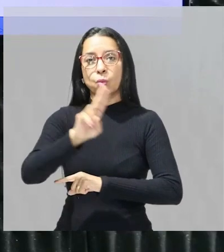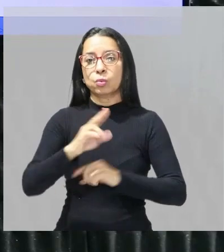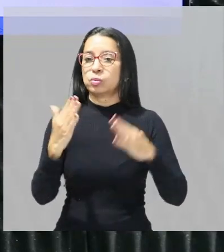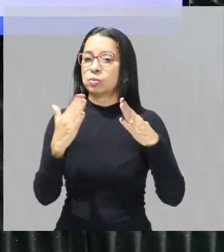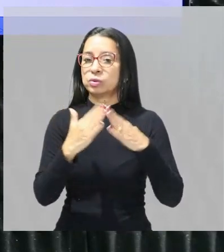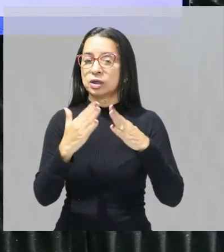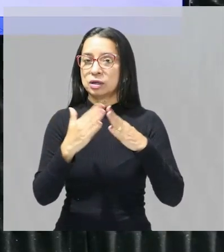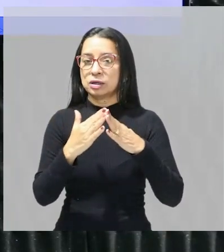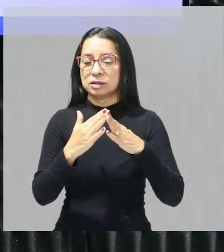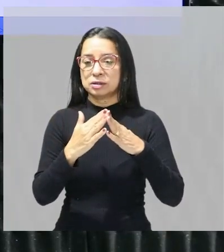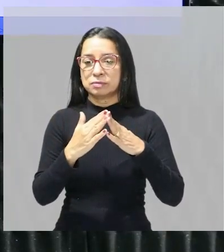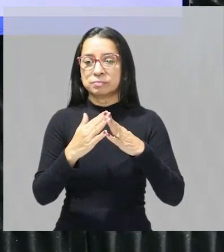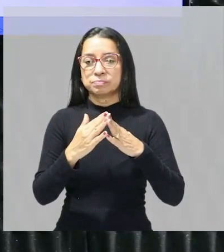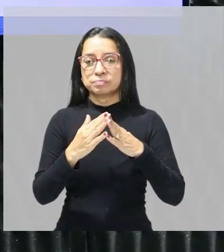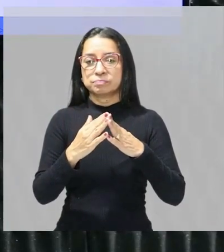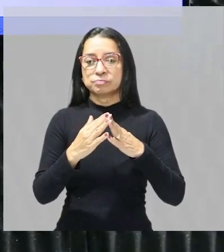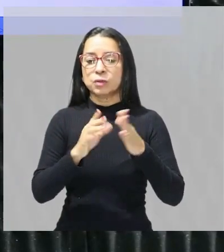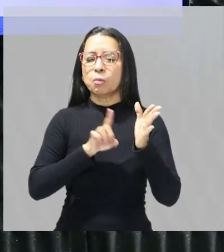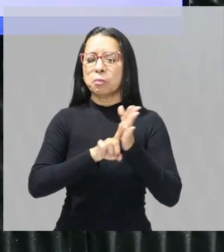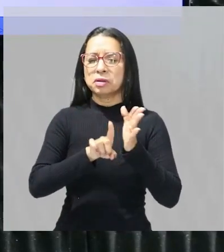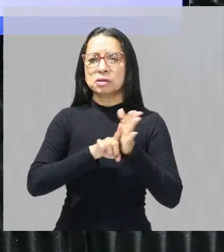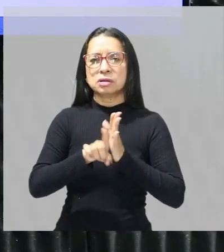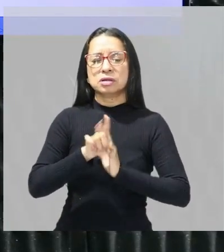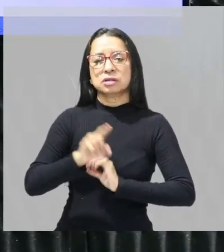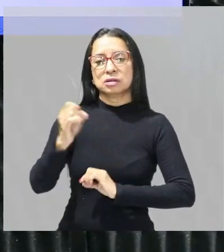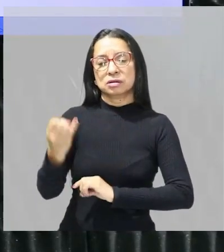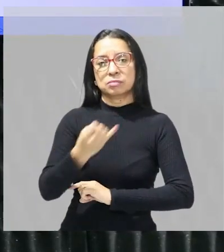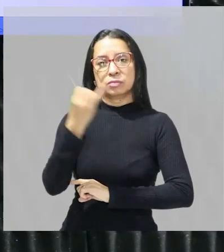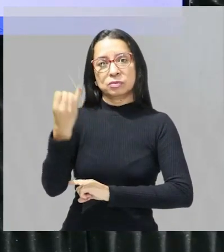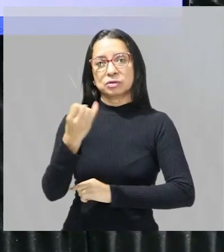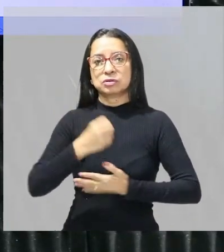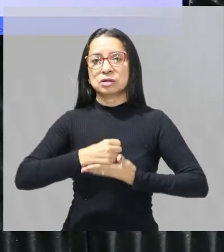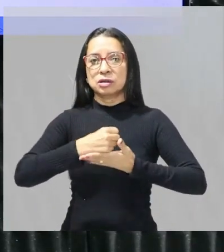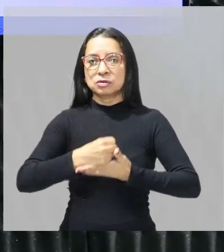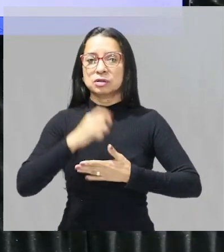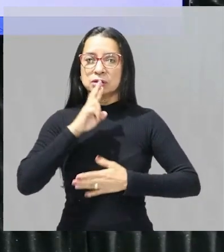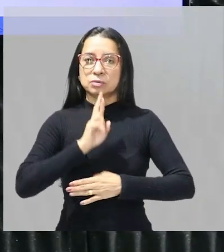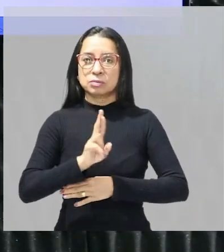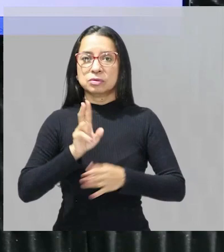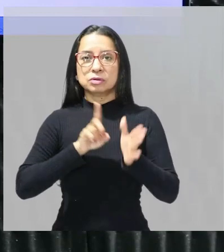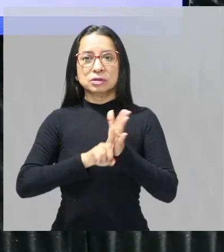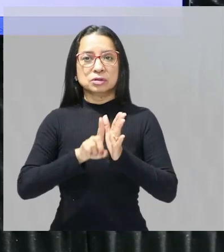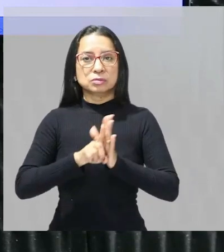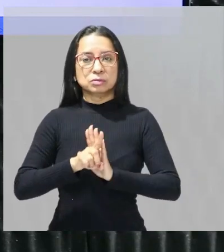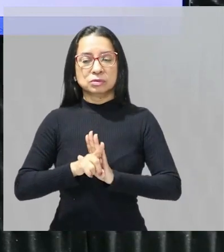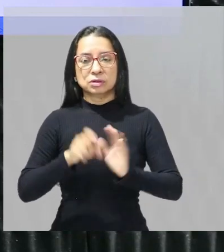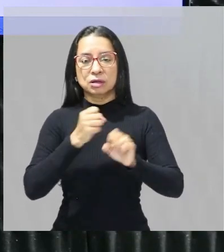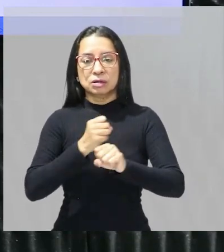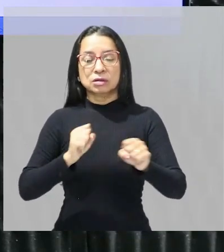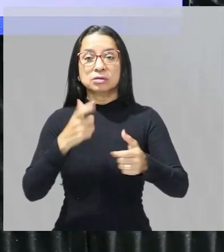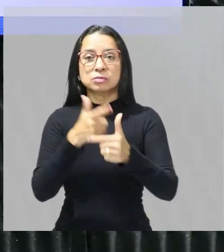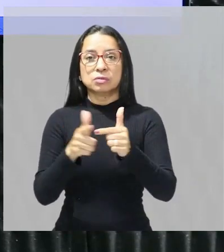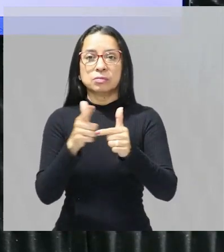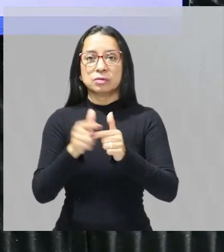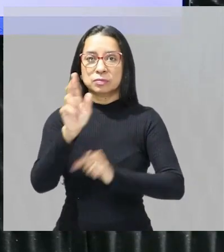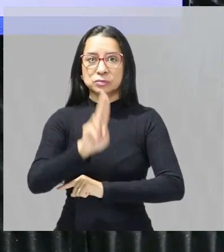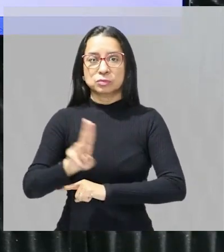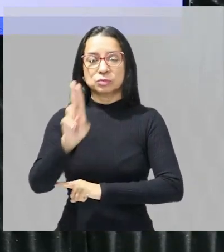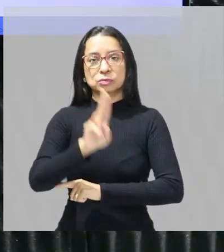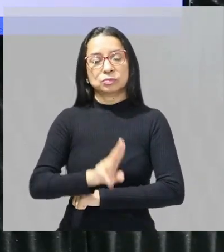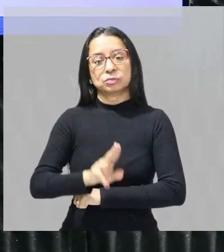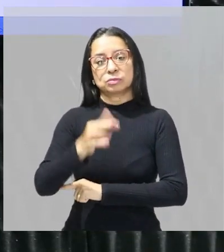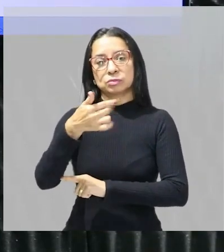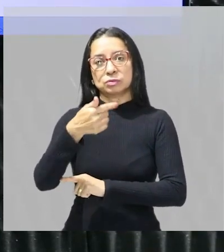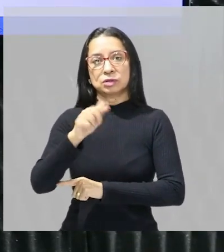tá certo? E um dado muito importante que vai te ajudar a responder essa questão. Uma das grandes problemáticas da utilização